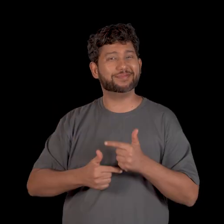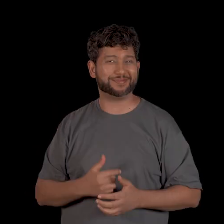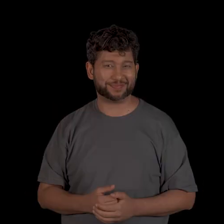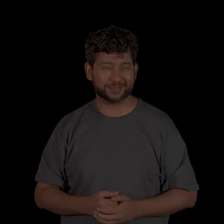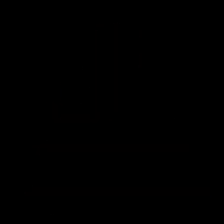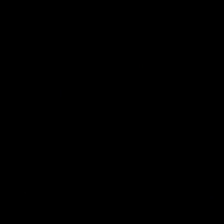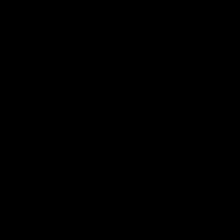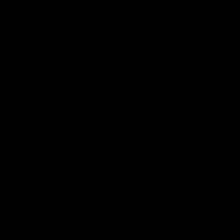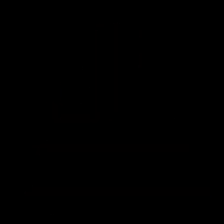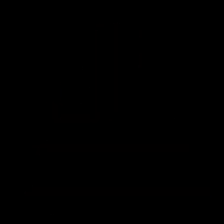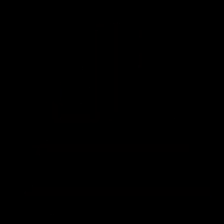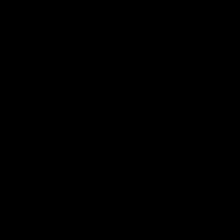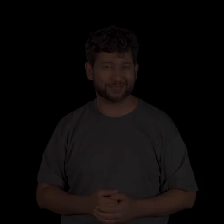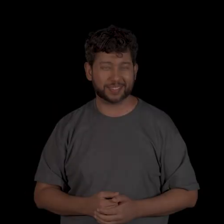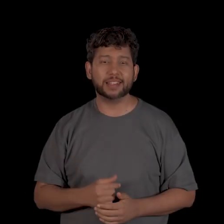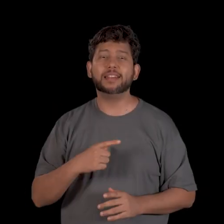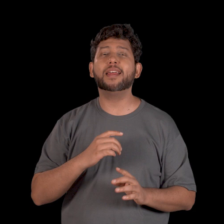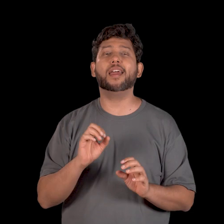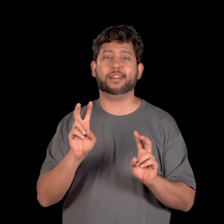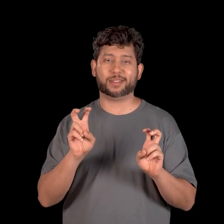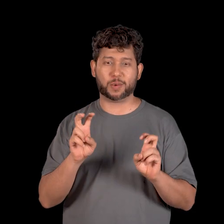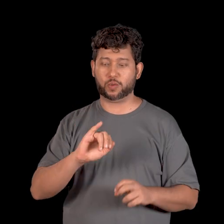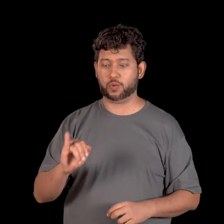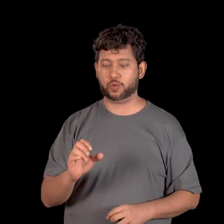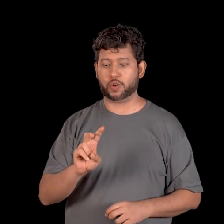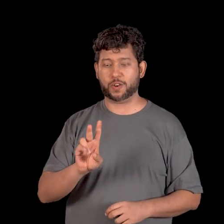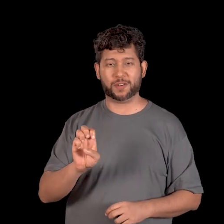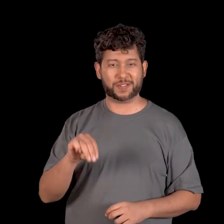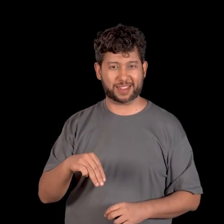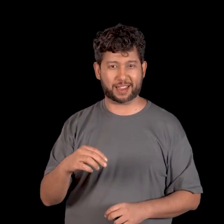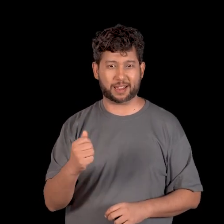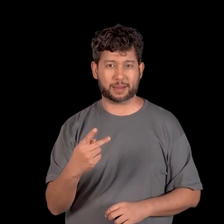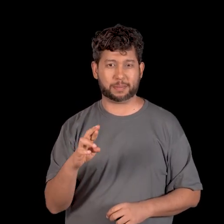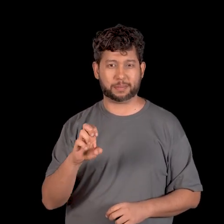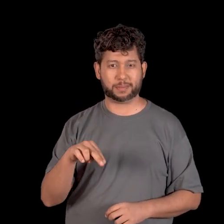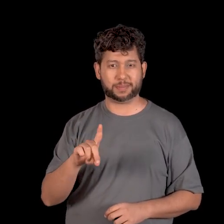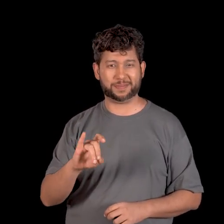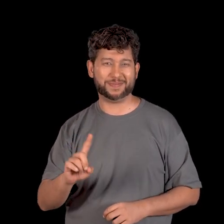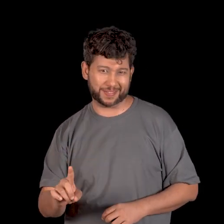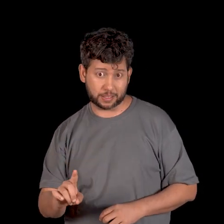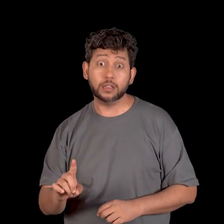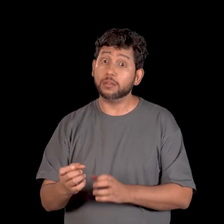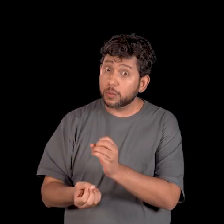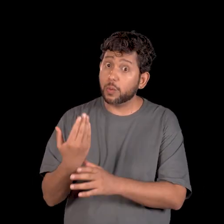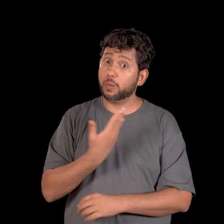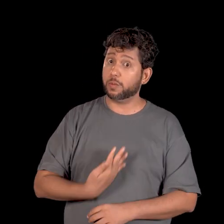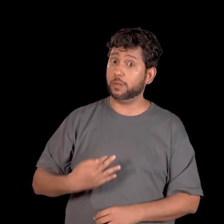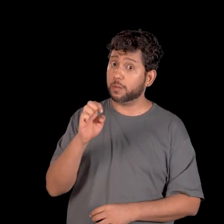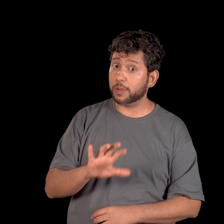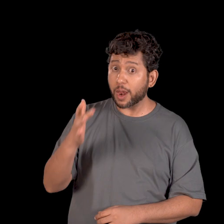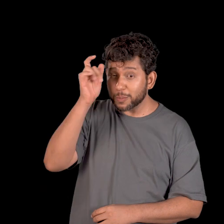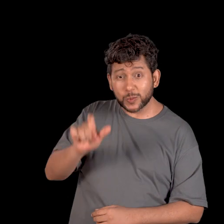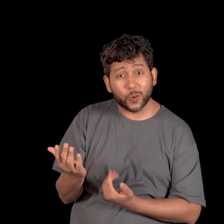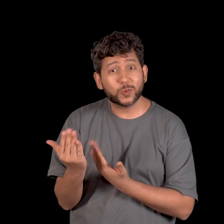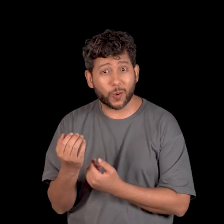sobre você no mercado de trabalho. O programa de treinamento Jovem Aprendiz ajuda muito nessa formação.